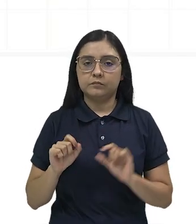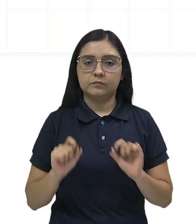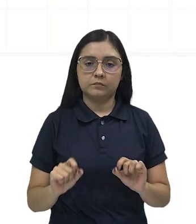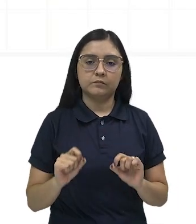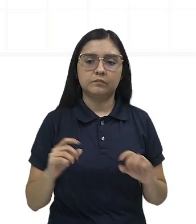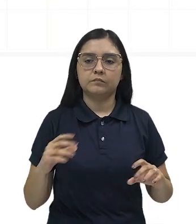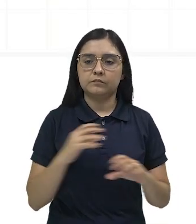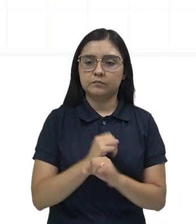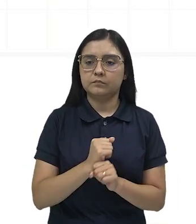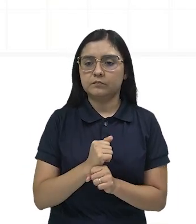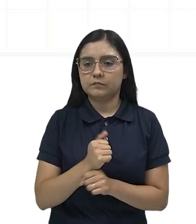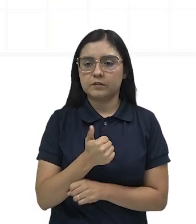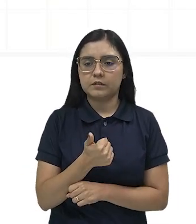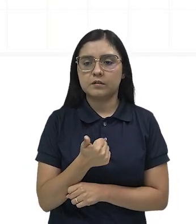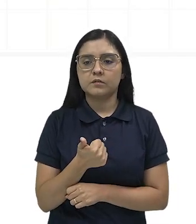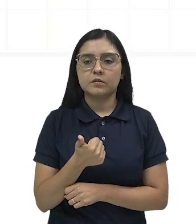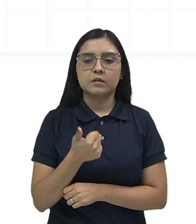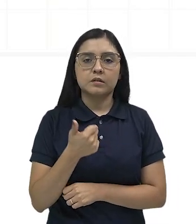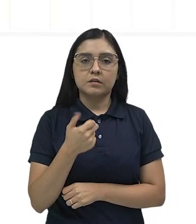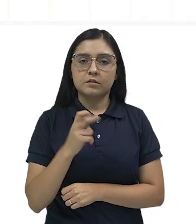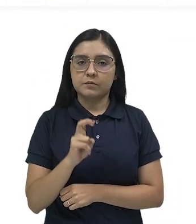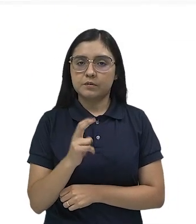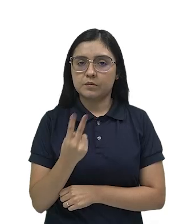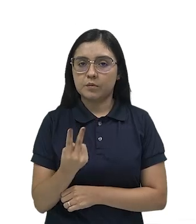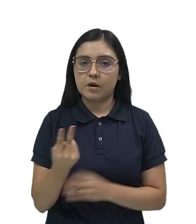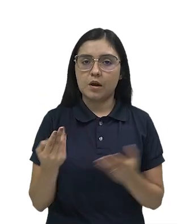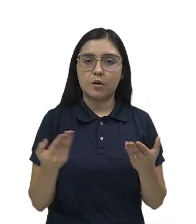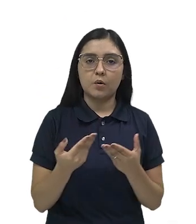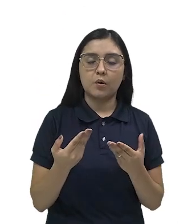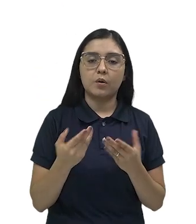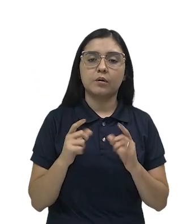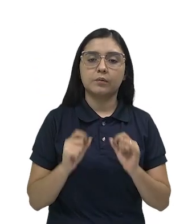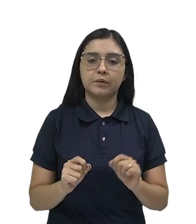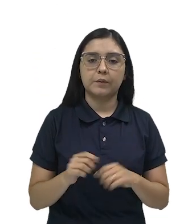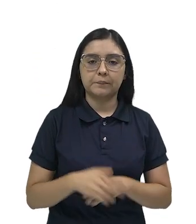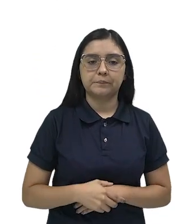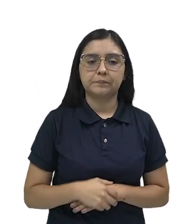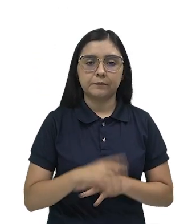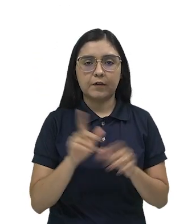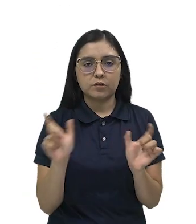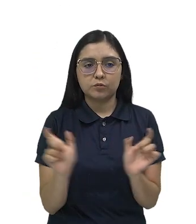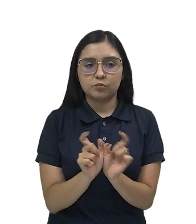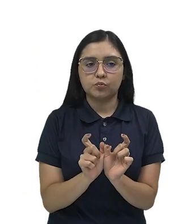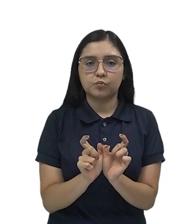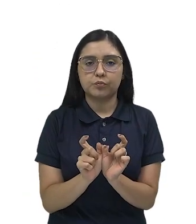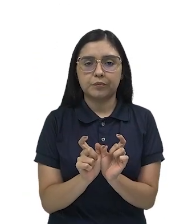de 152. E agora só é juntar, né, para escrever o